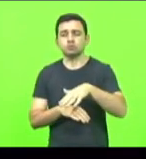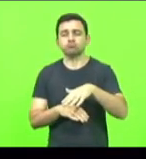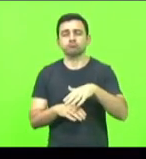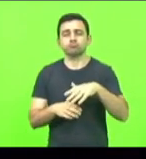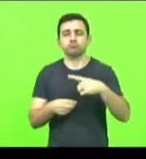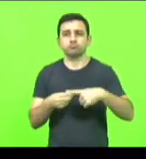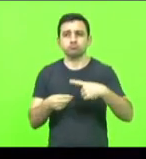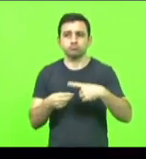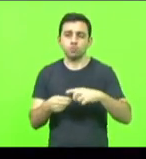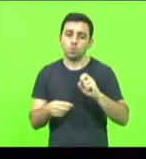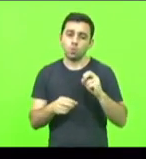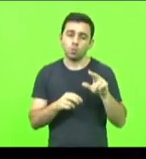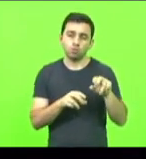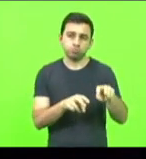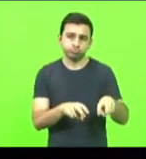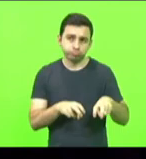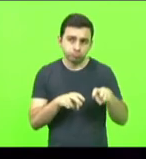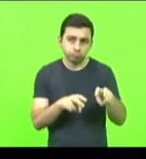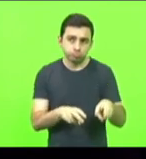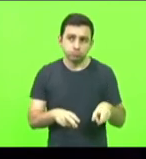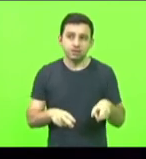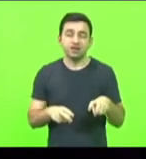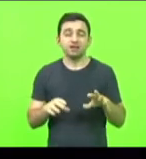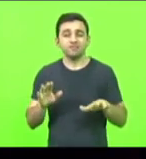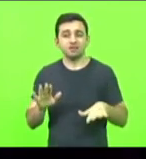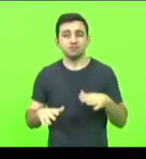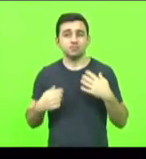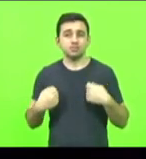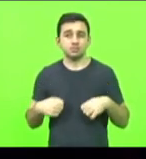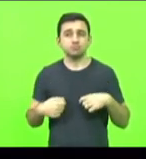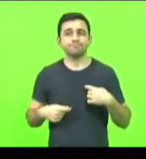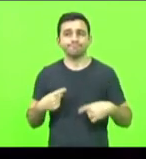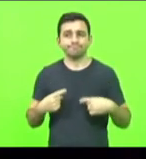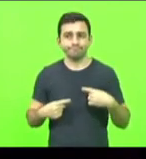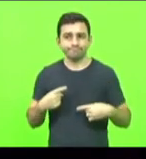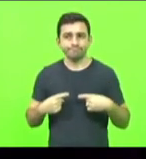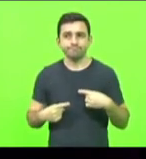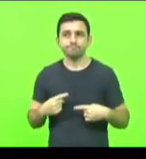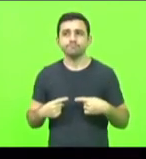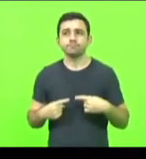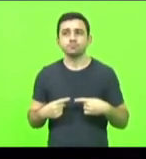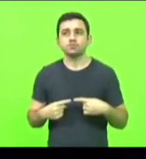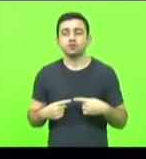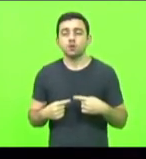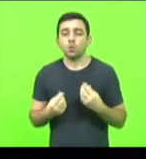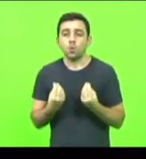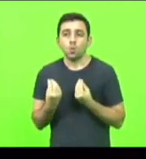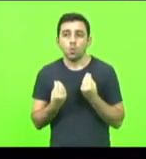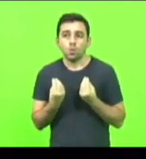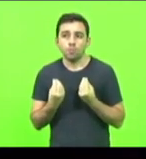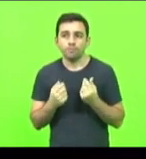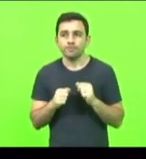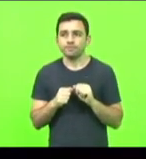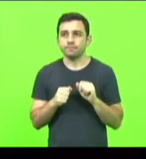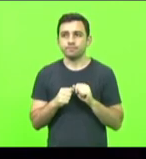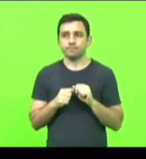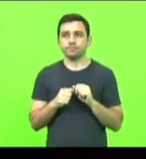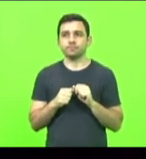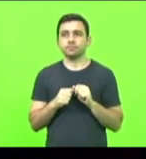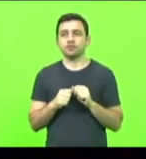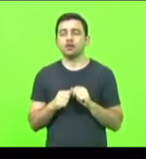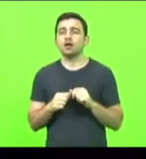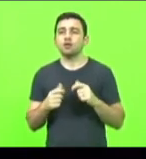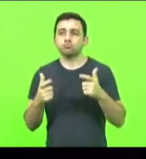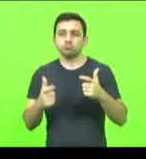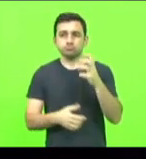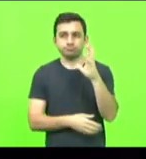no rural, a necessidade, talvez, que se discuta, a questão do manejo da araucária,